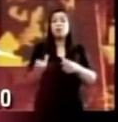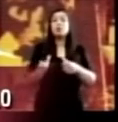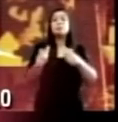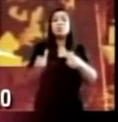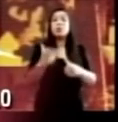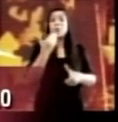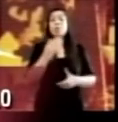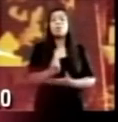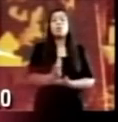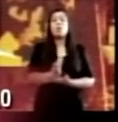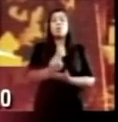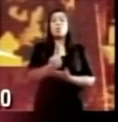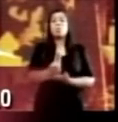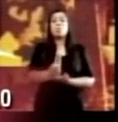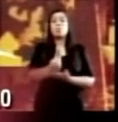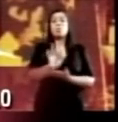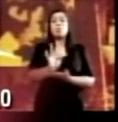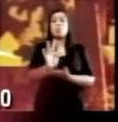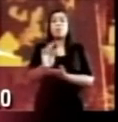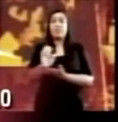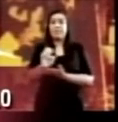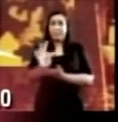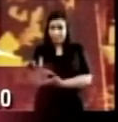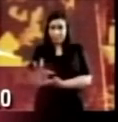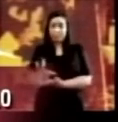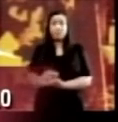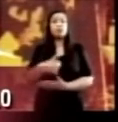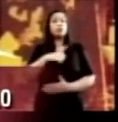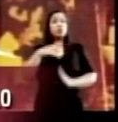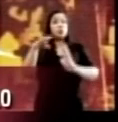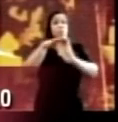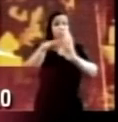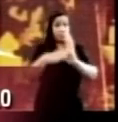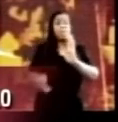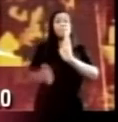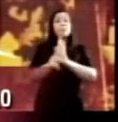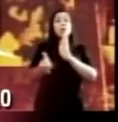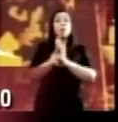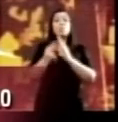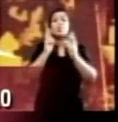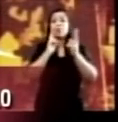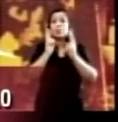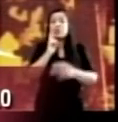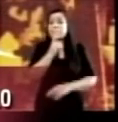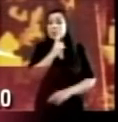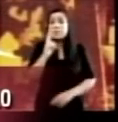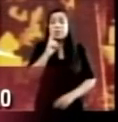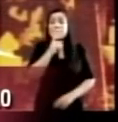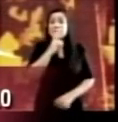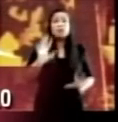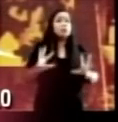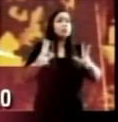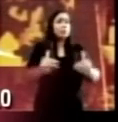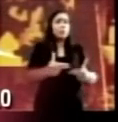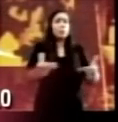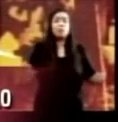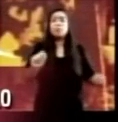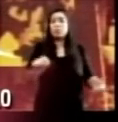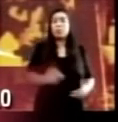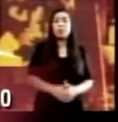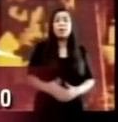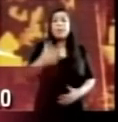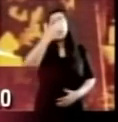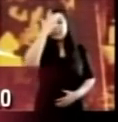exemplo, eles devem seguir também o protocolo específico de restaurante. Tá? Todos esses eventos somente serão